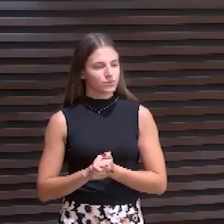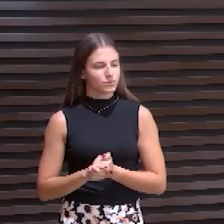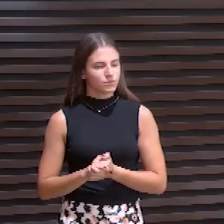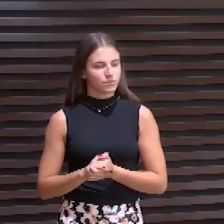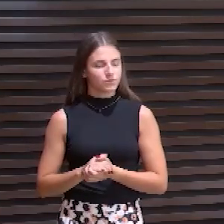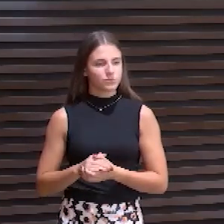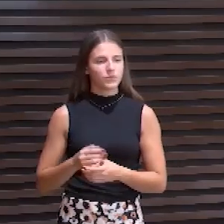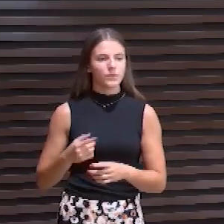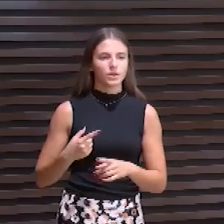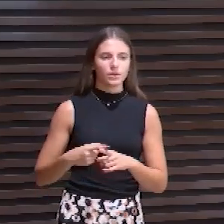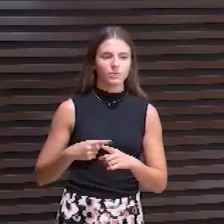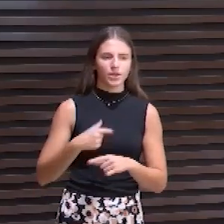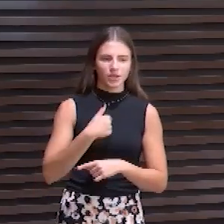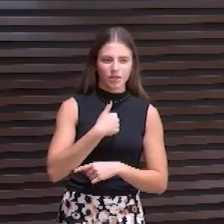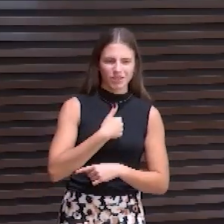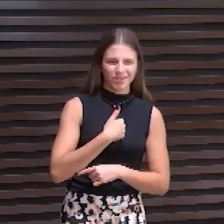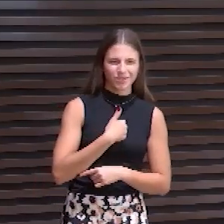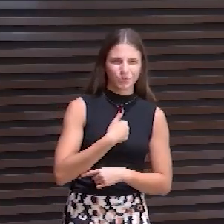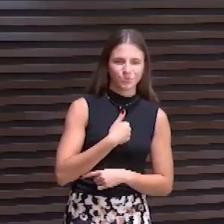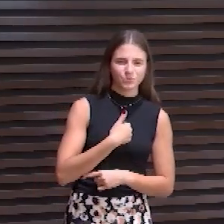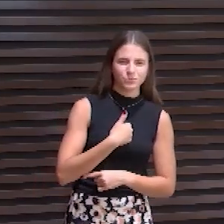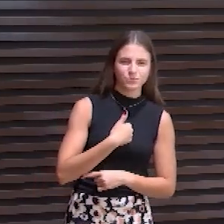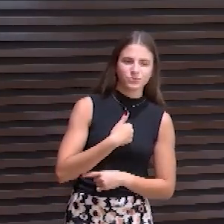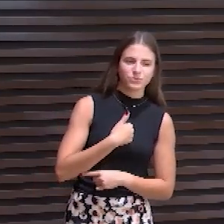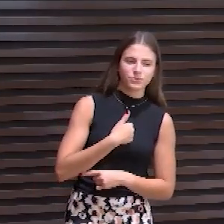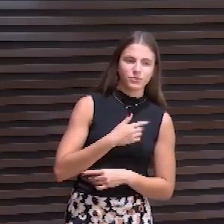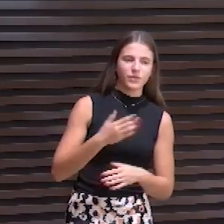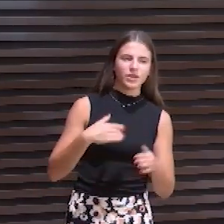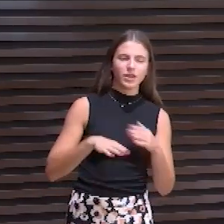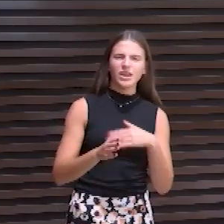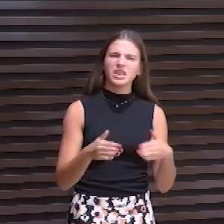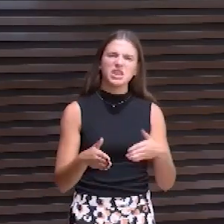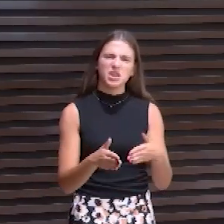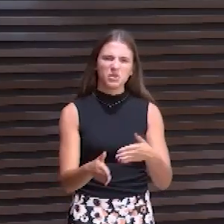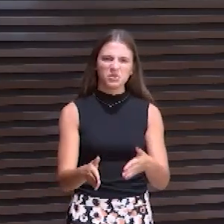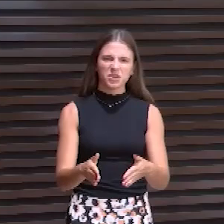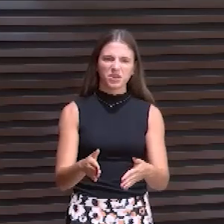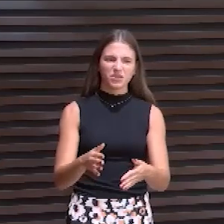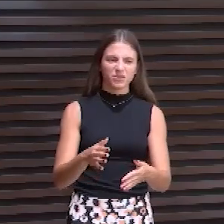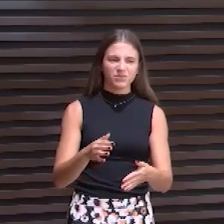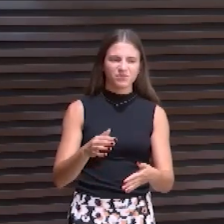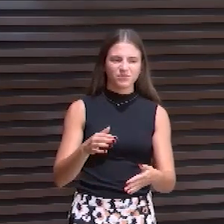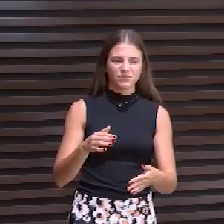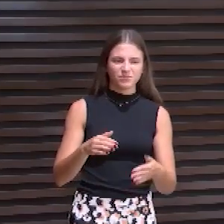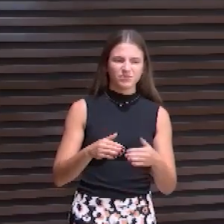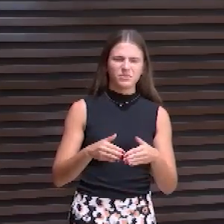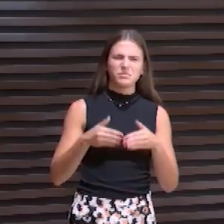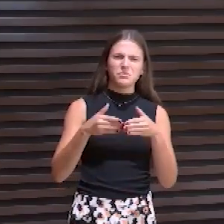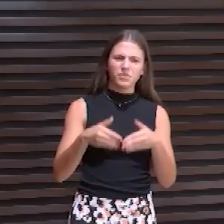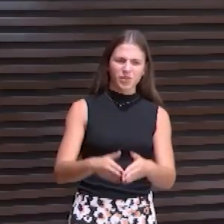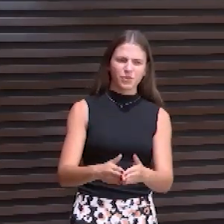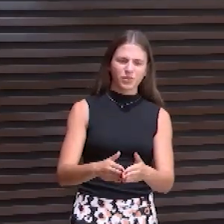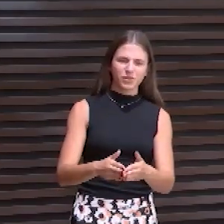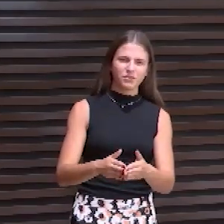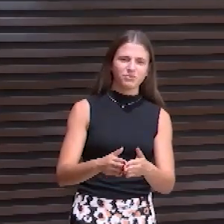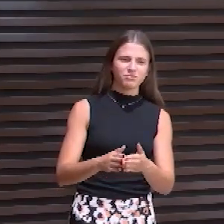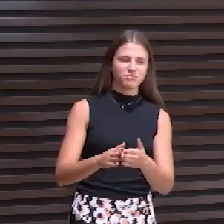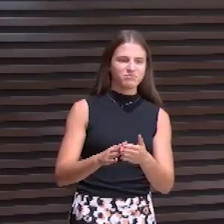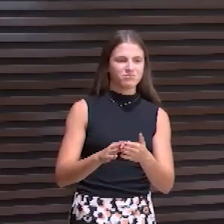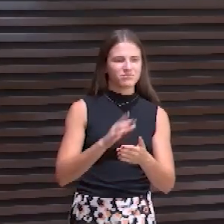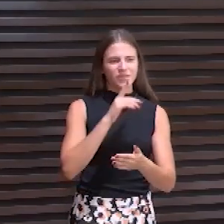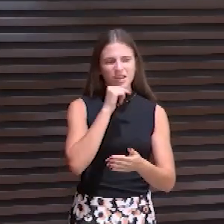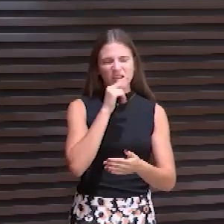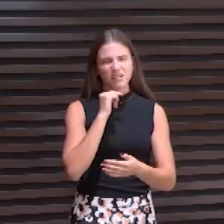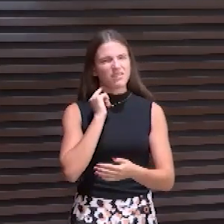Eu lembrei aqui não sei, depois vocês pesquisem aí, o Lago Blausee na Suíça, coisa mais linda. Um lago de